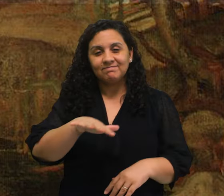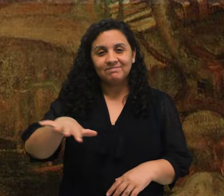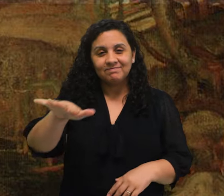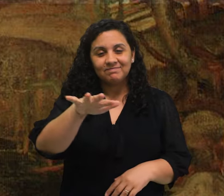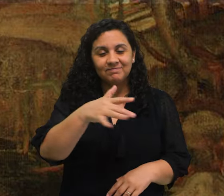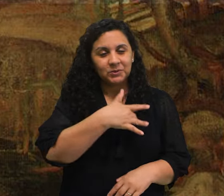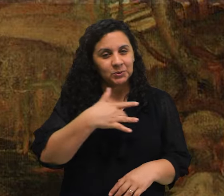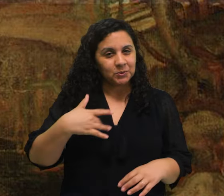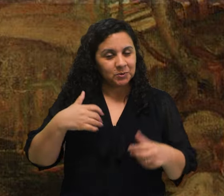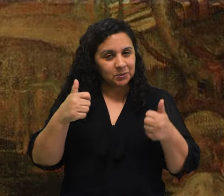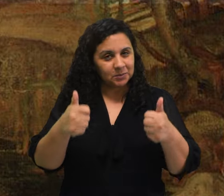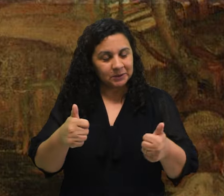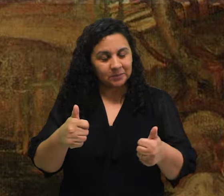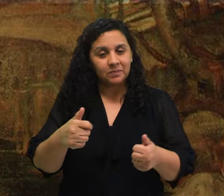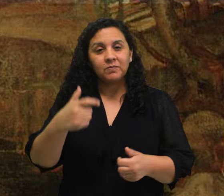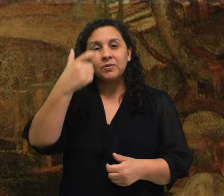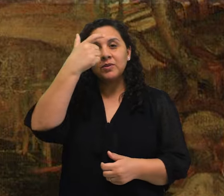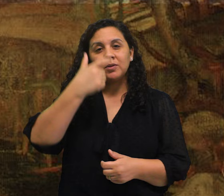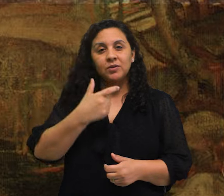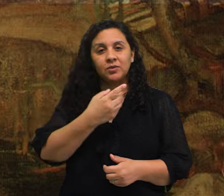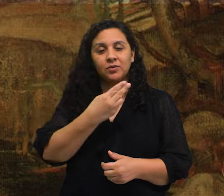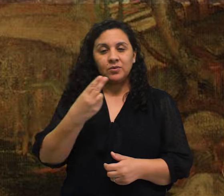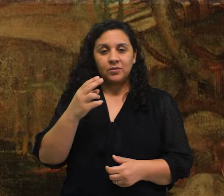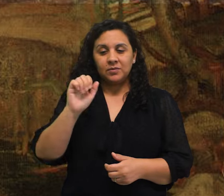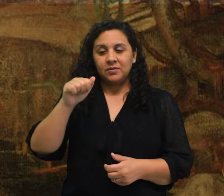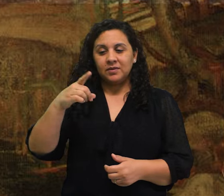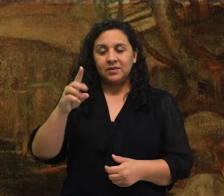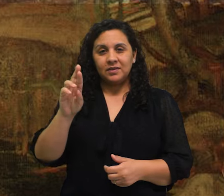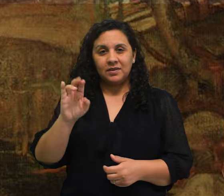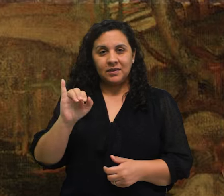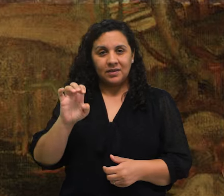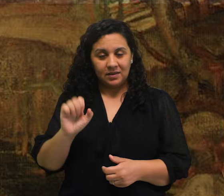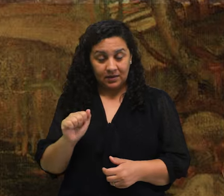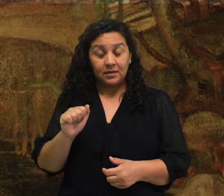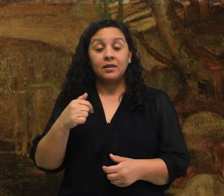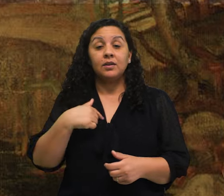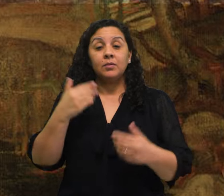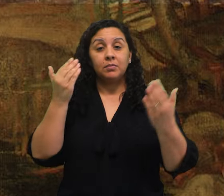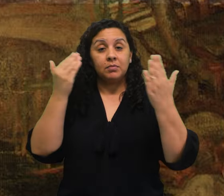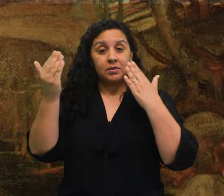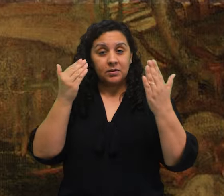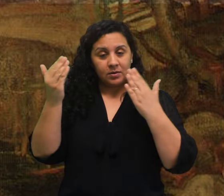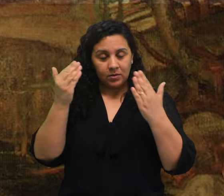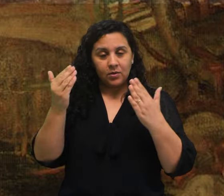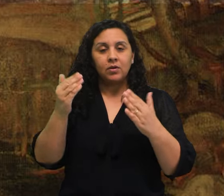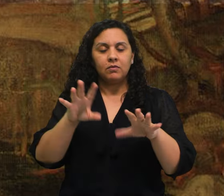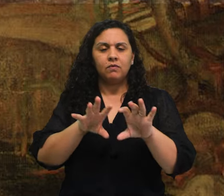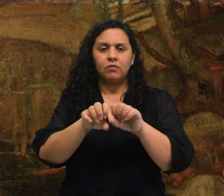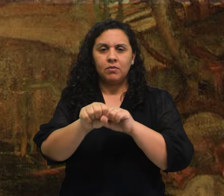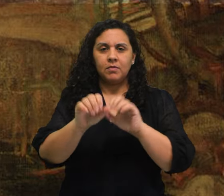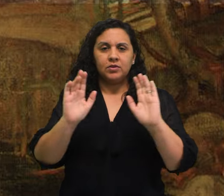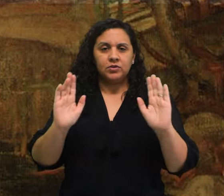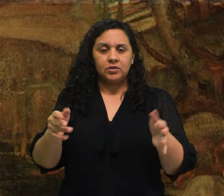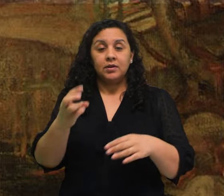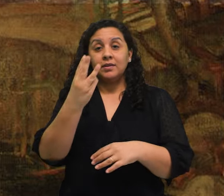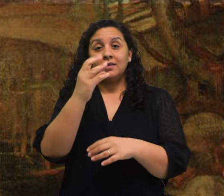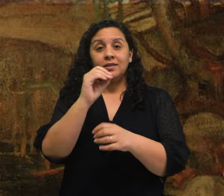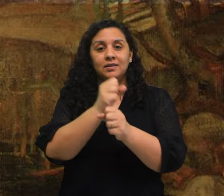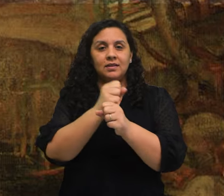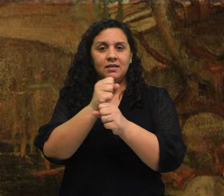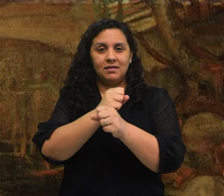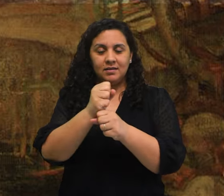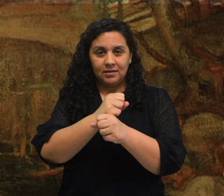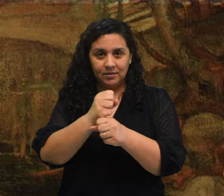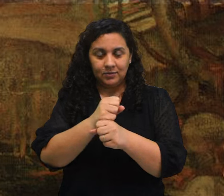Olá pessoal, tudo bem? Eu sou Andréa Liette, eu sou psicóloga clínica de formação há mais